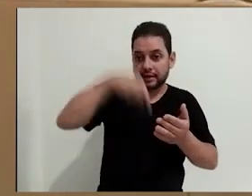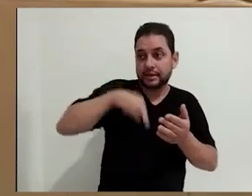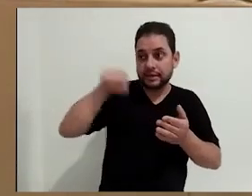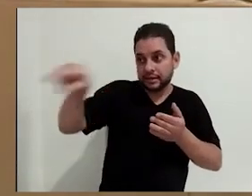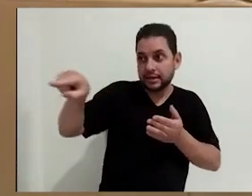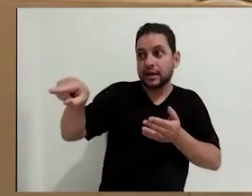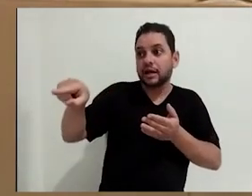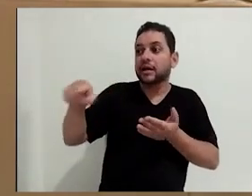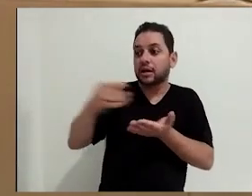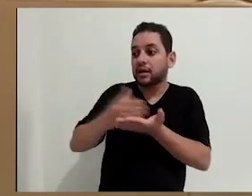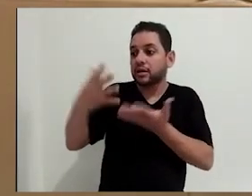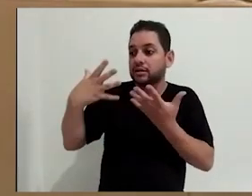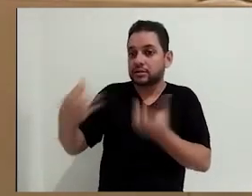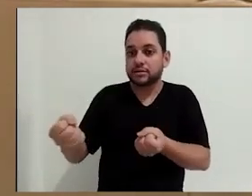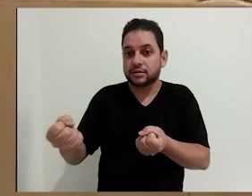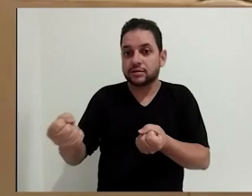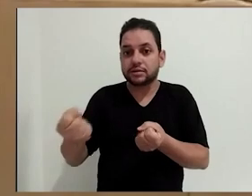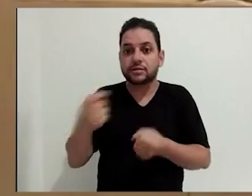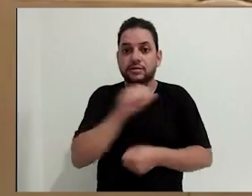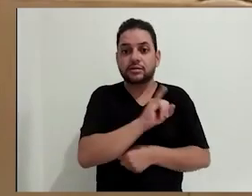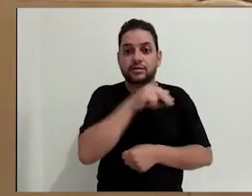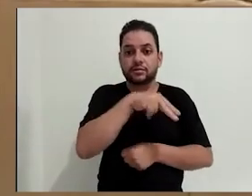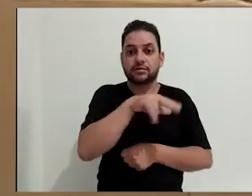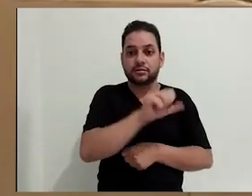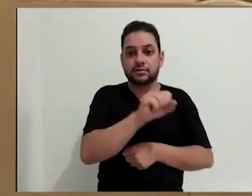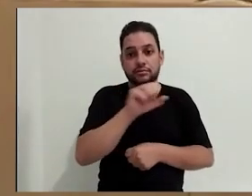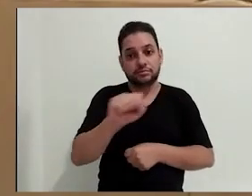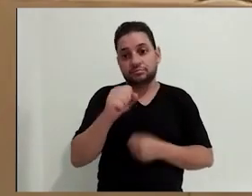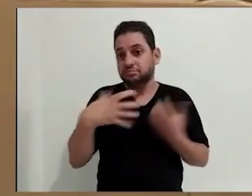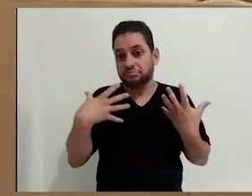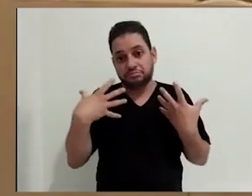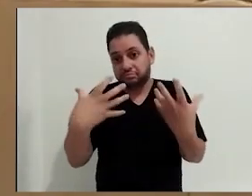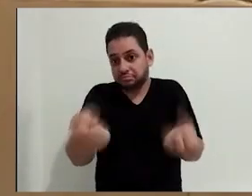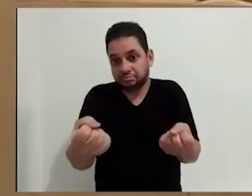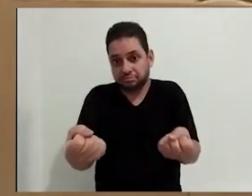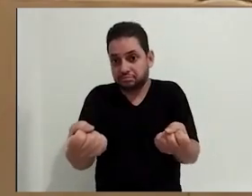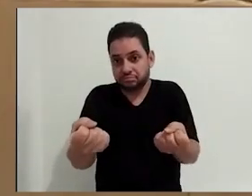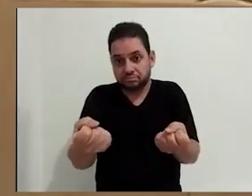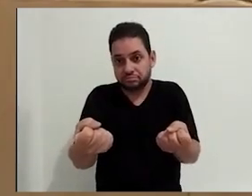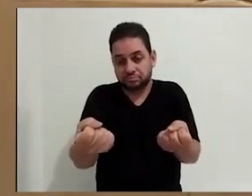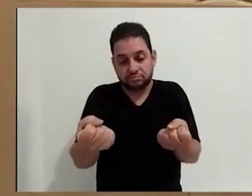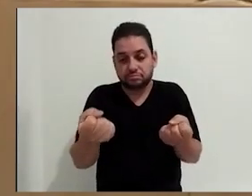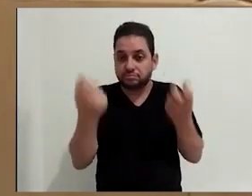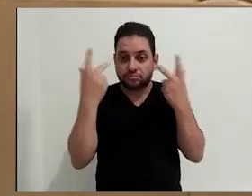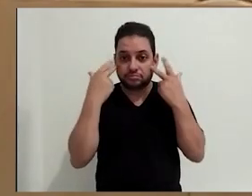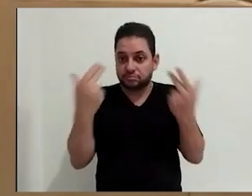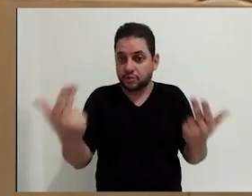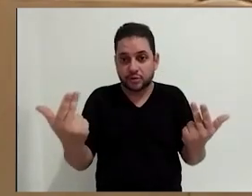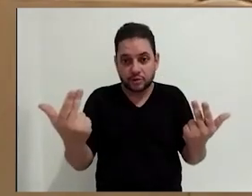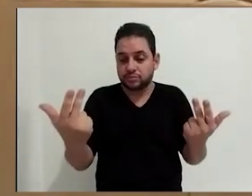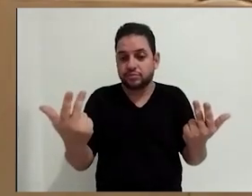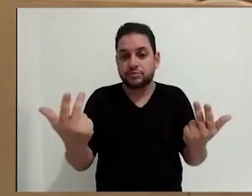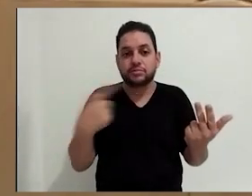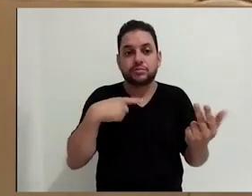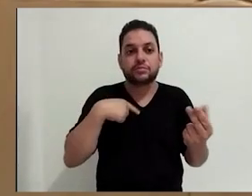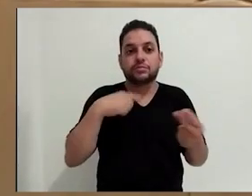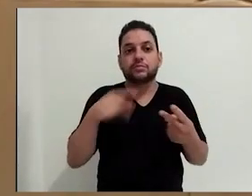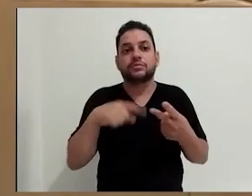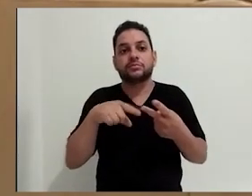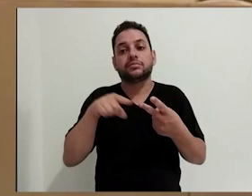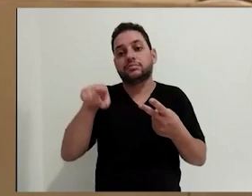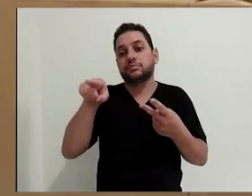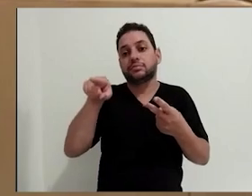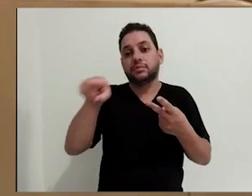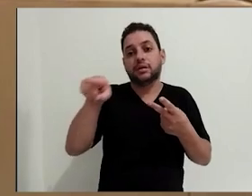O INSS, por ato administrativo, já concordou irrestritamente, então isso já é um problema a menos que a gente tem. Quanto à parte autora, a gente não teve recusa